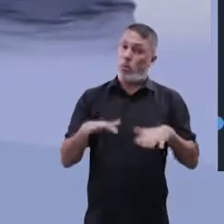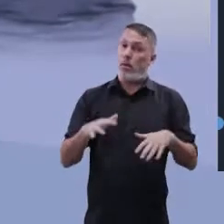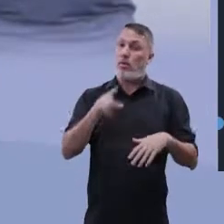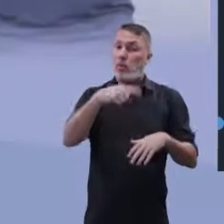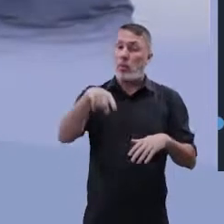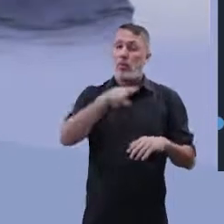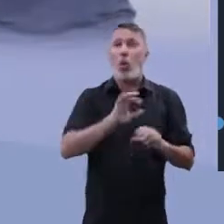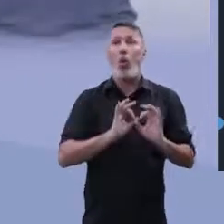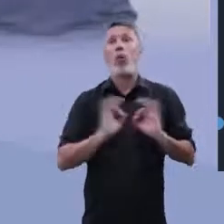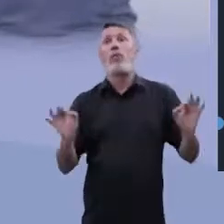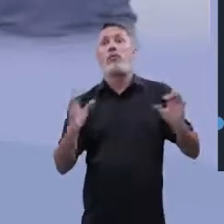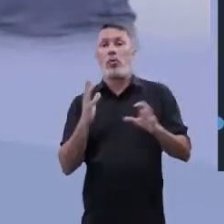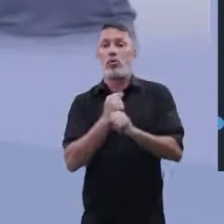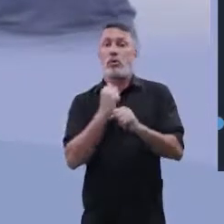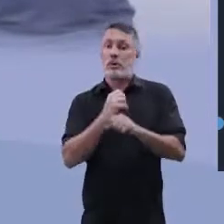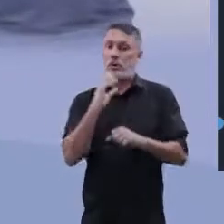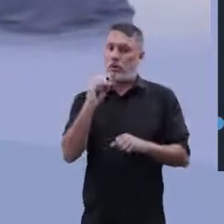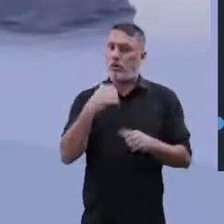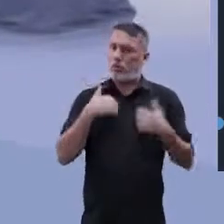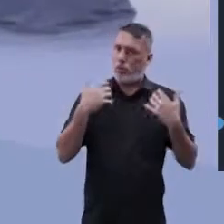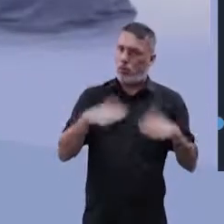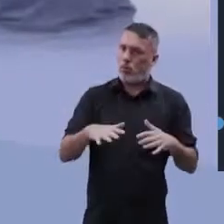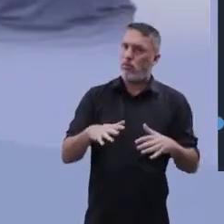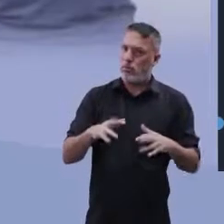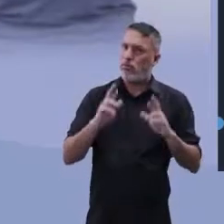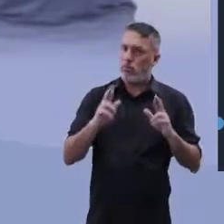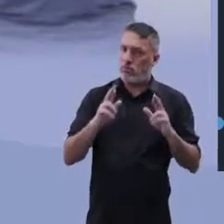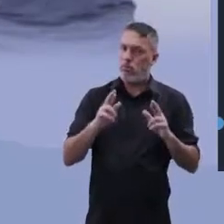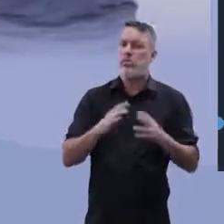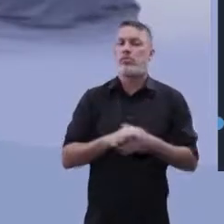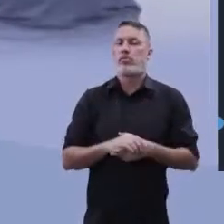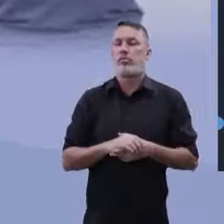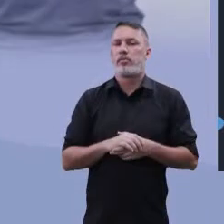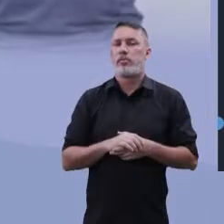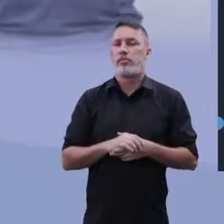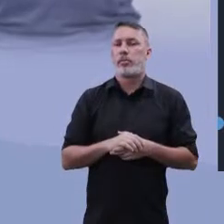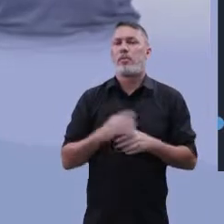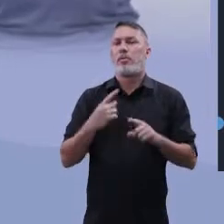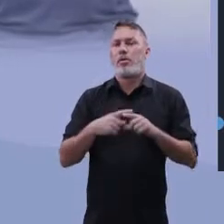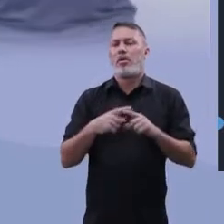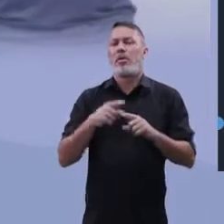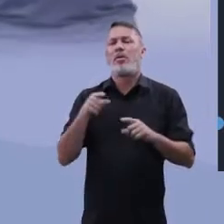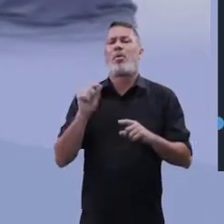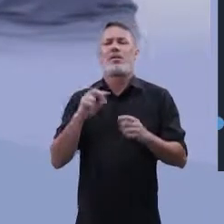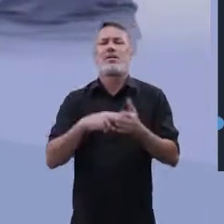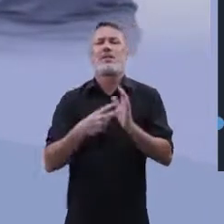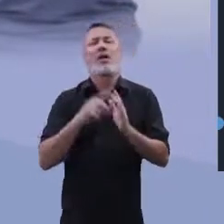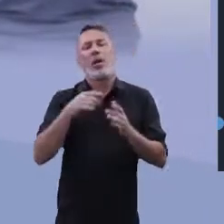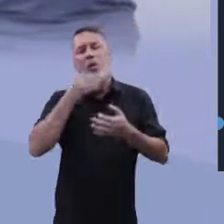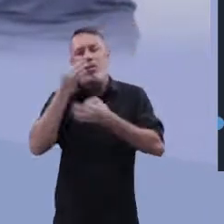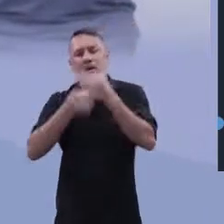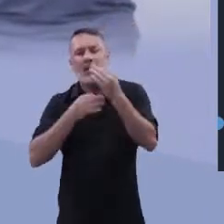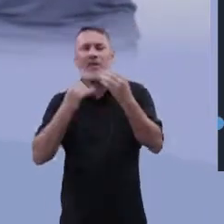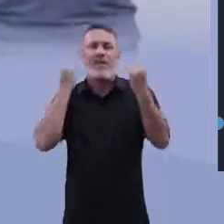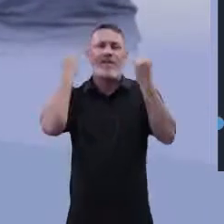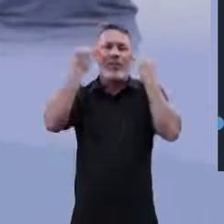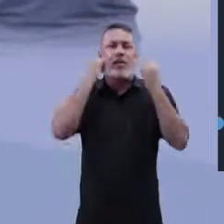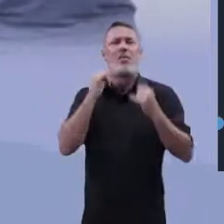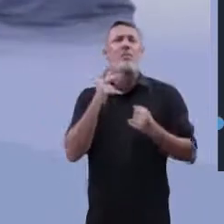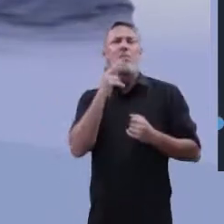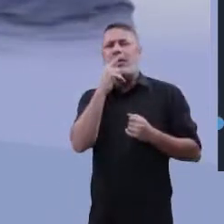Espero de fato que vocês não alcancem, não vão alcançar, porque vocês estão estudando para isso aí, né? Porque vai apresentar